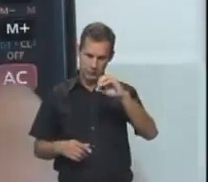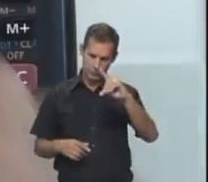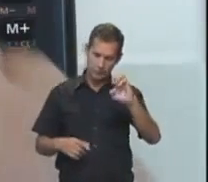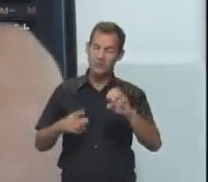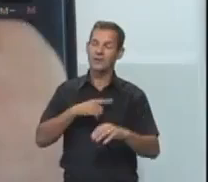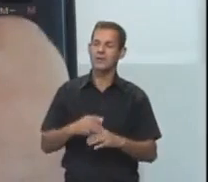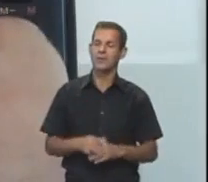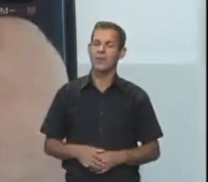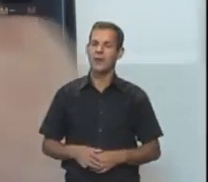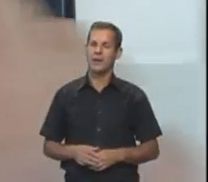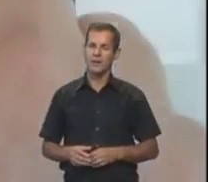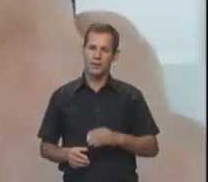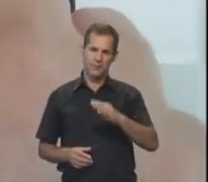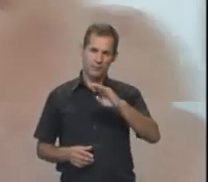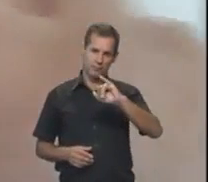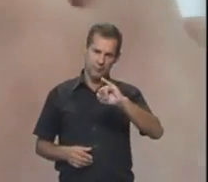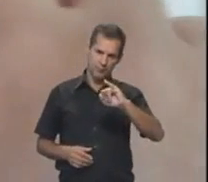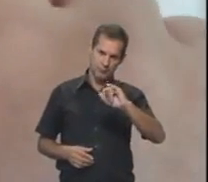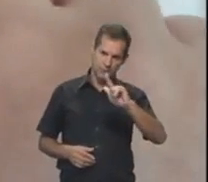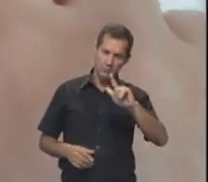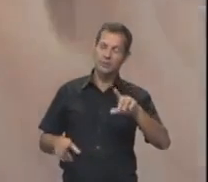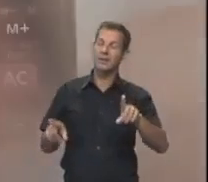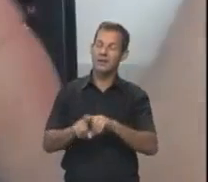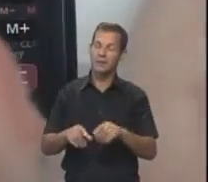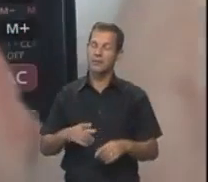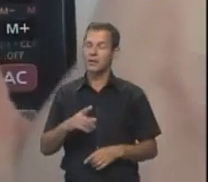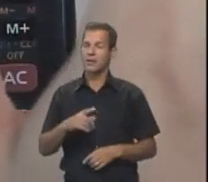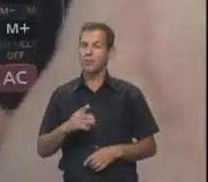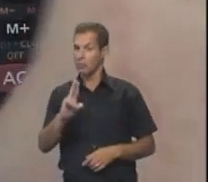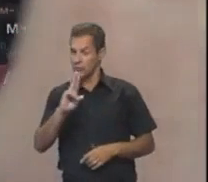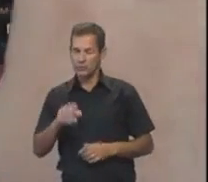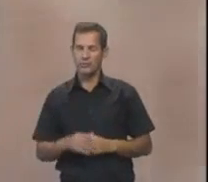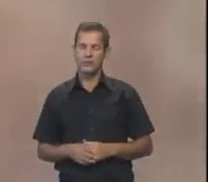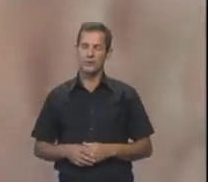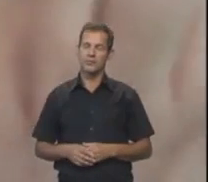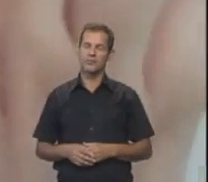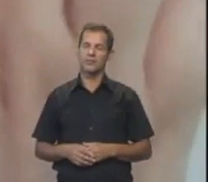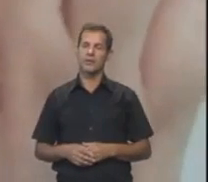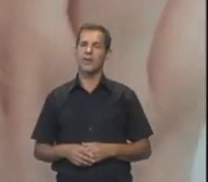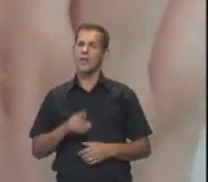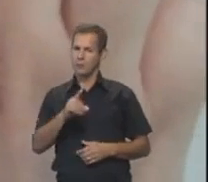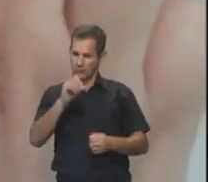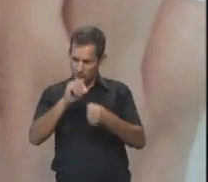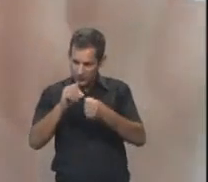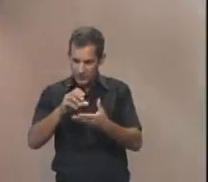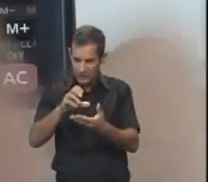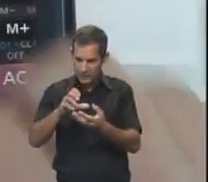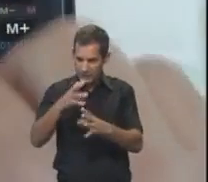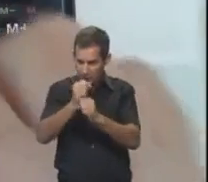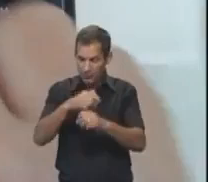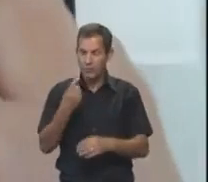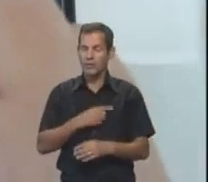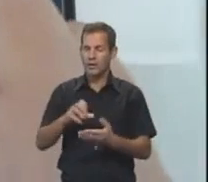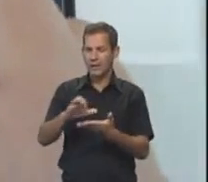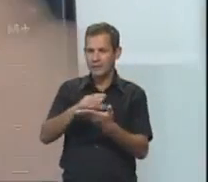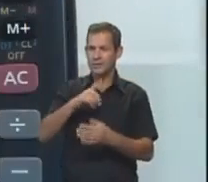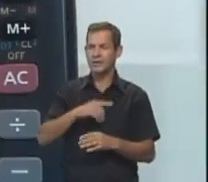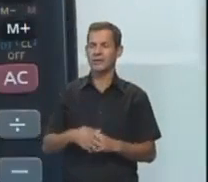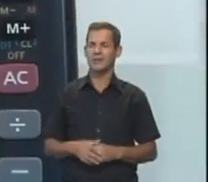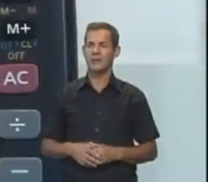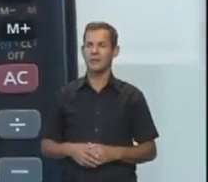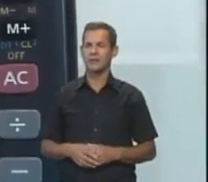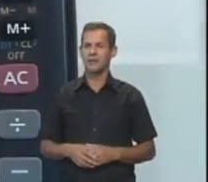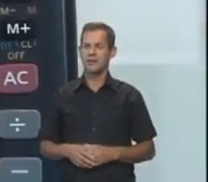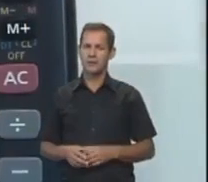aqui nós temos degree, rad e grado. Grado a gente não utiliza. Então, para você fazer esse cálculo, a nossa calculadora ela tem que estar